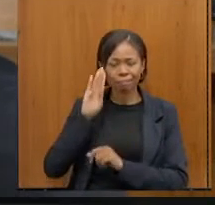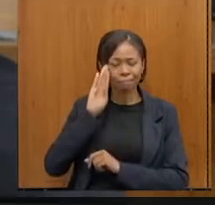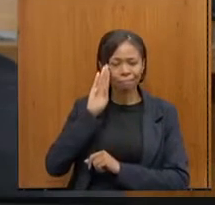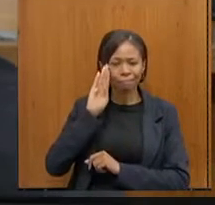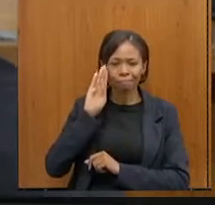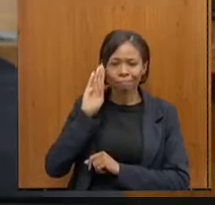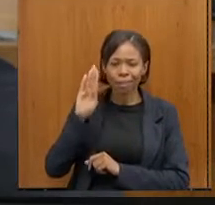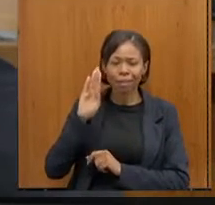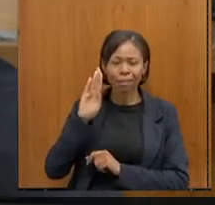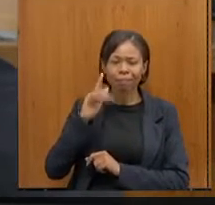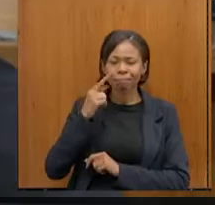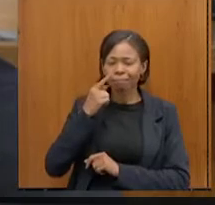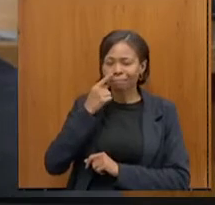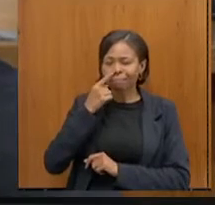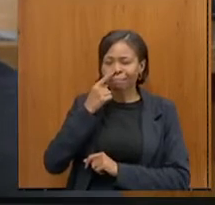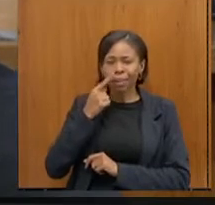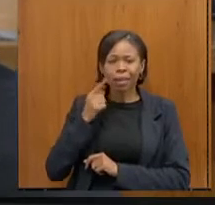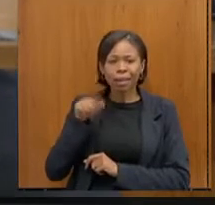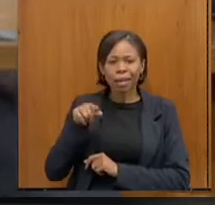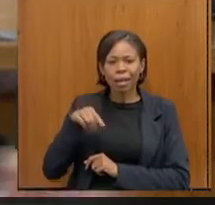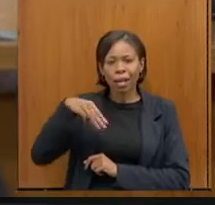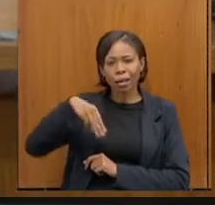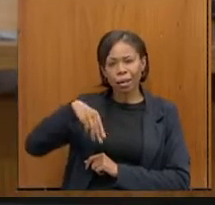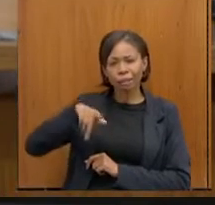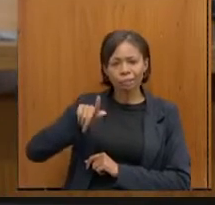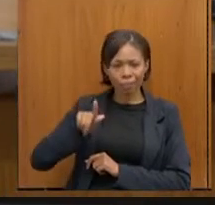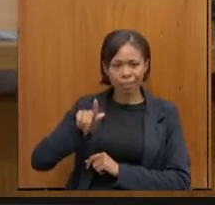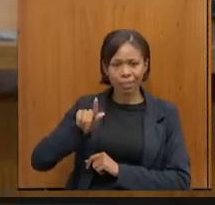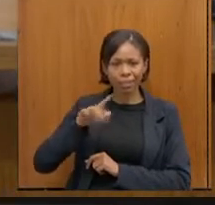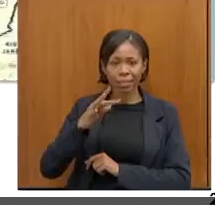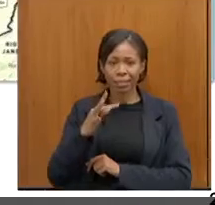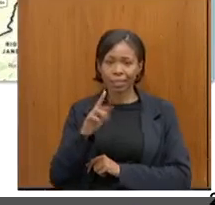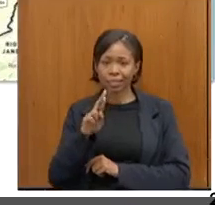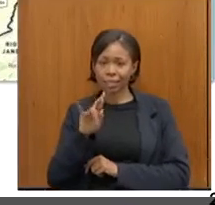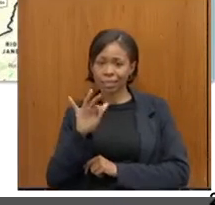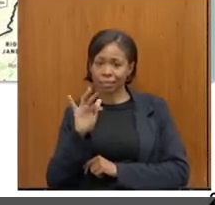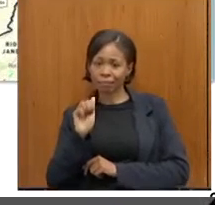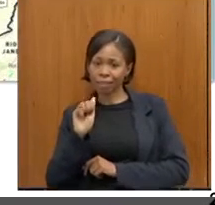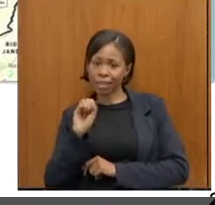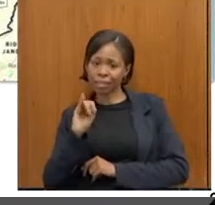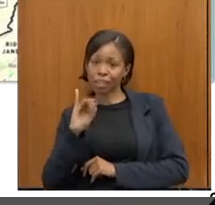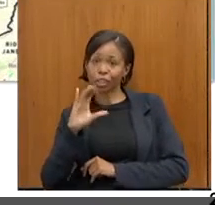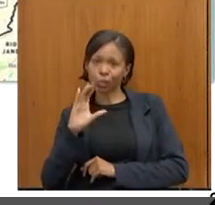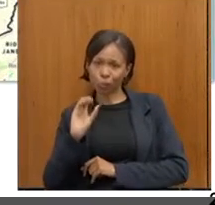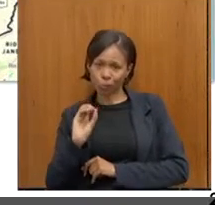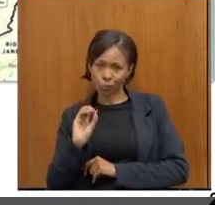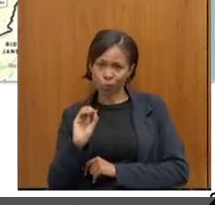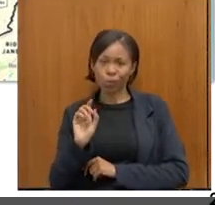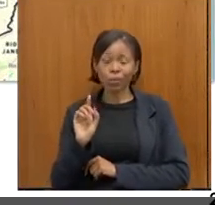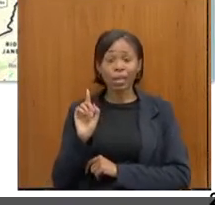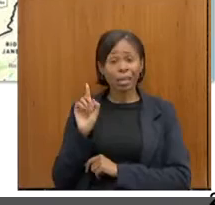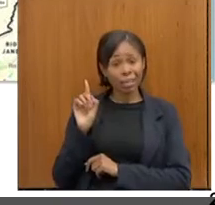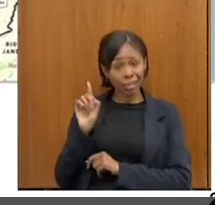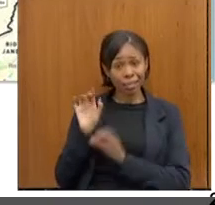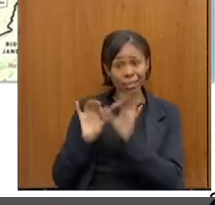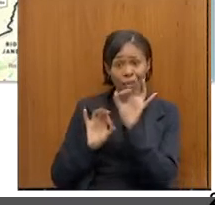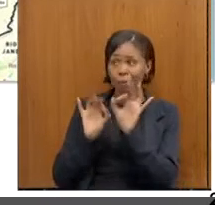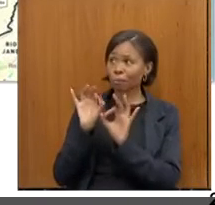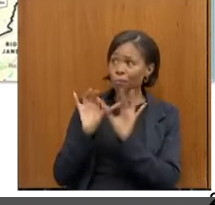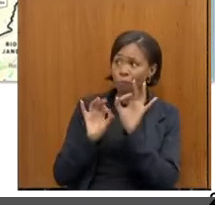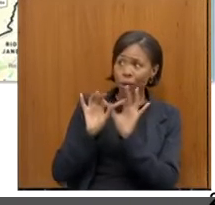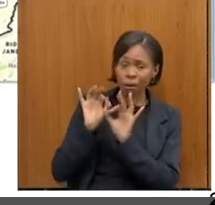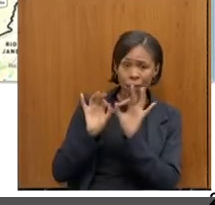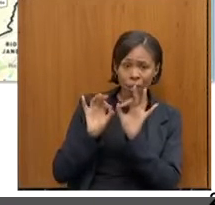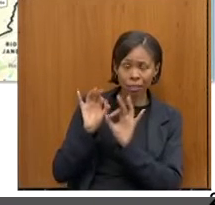olhos que se chama programa Minas trifásico tem um programa para trabalhar a conversão